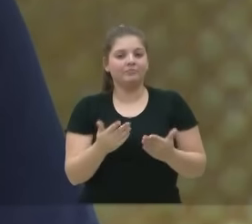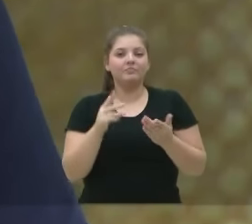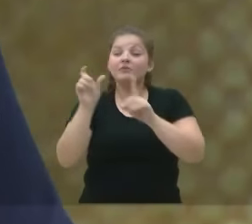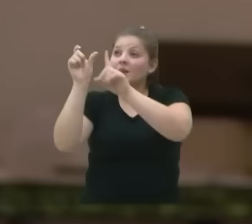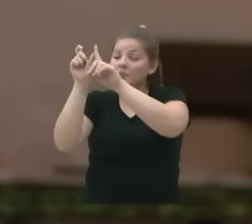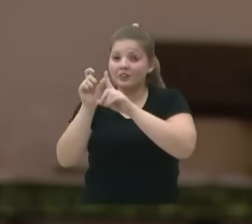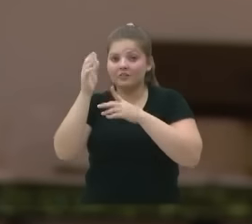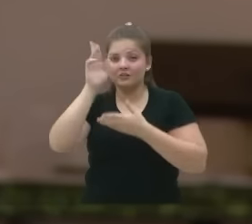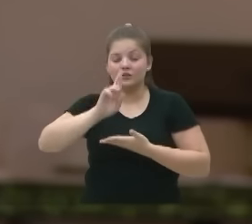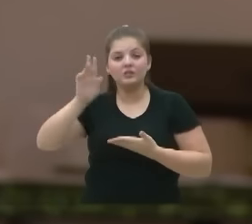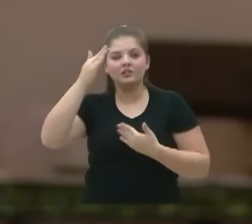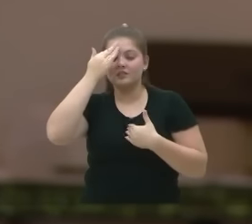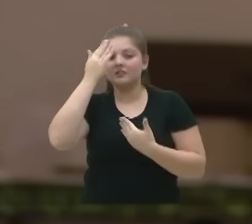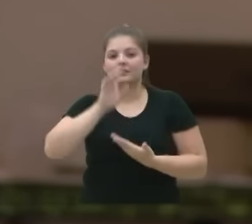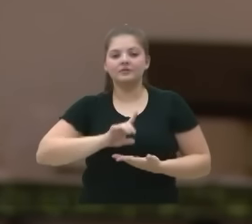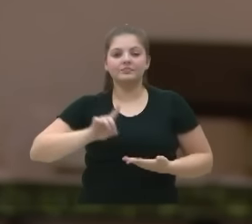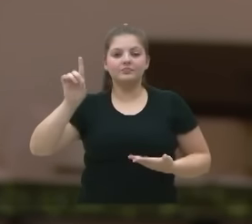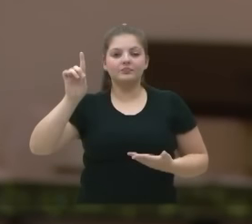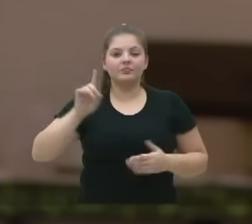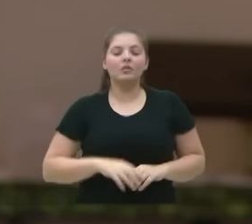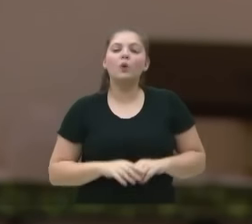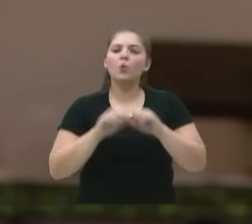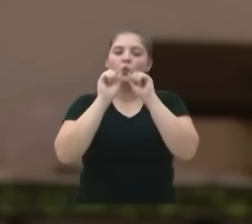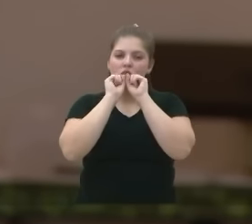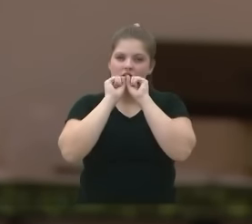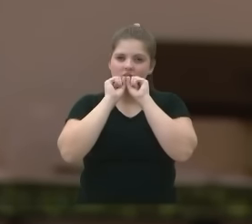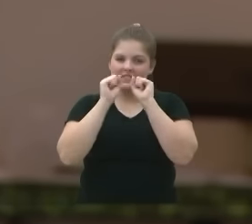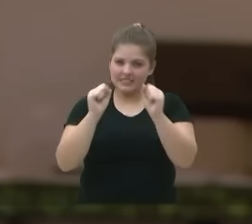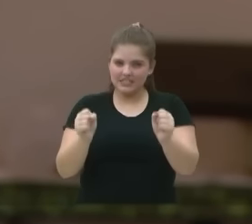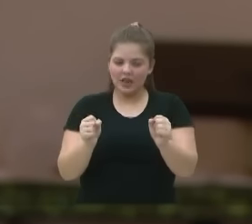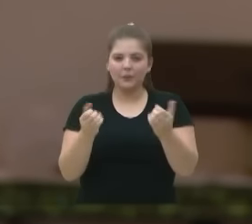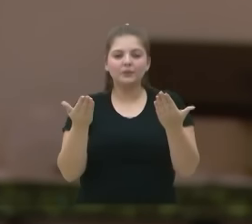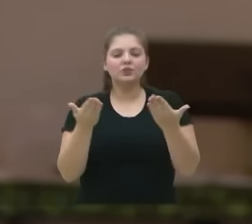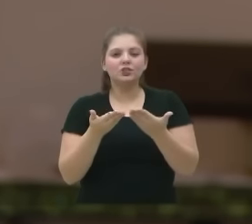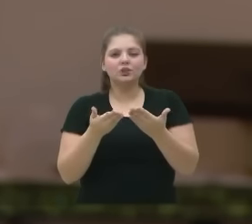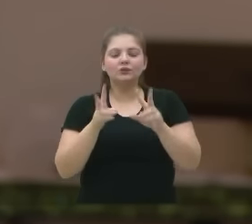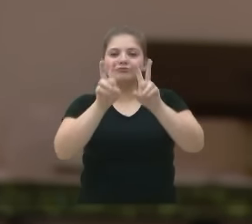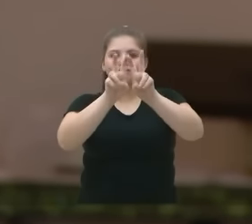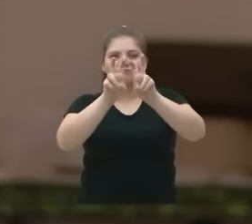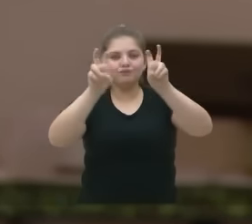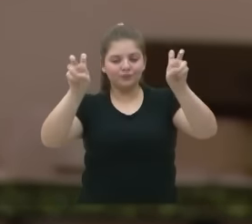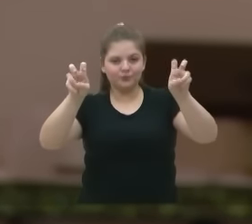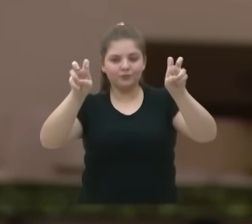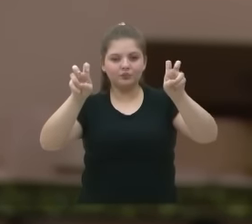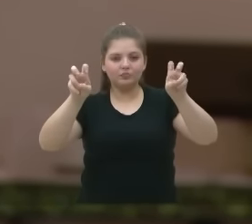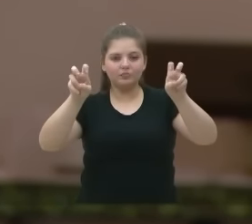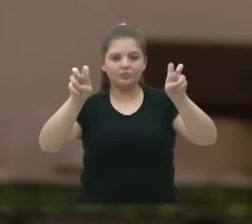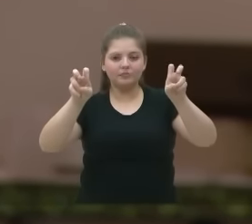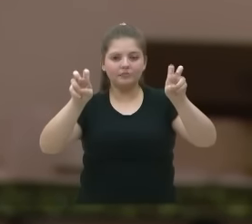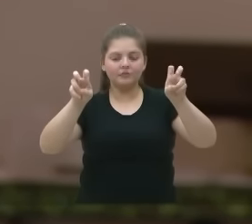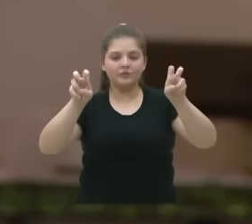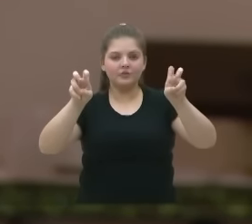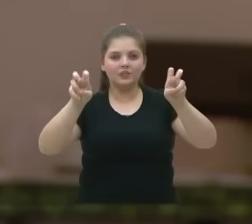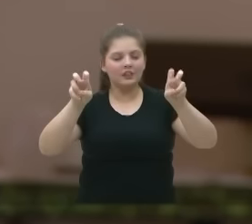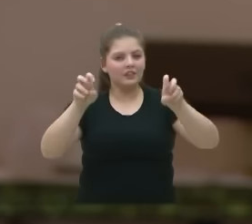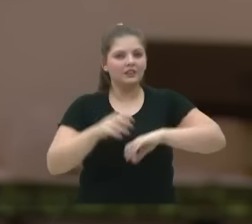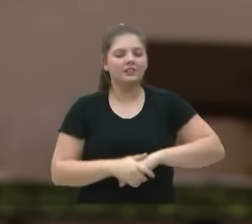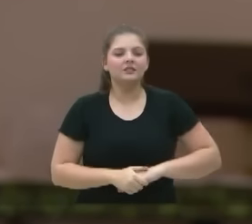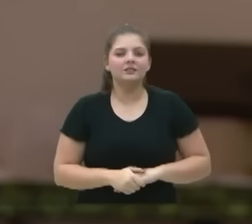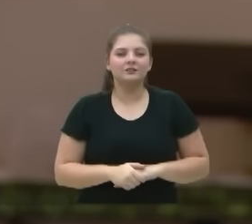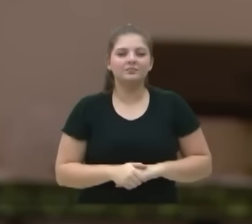Senhor. Graças a Deus. O responsório de hoje tem por antífona: por entre